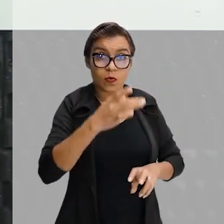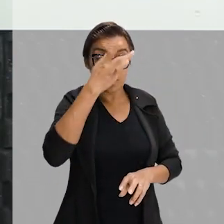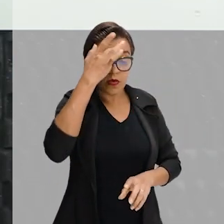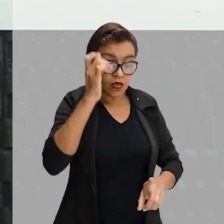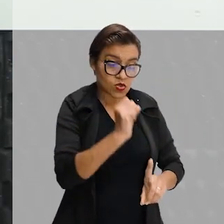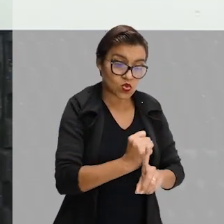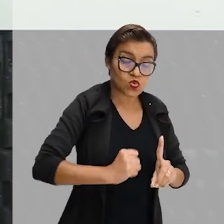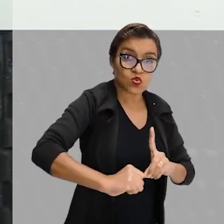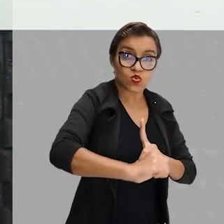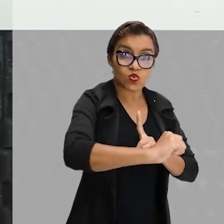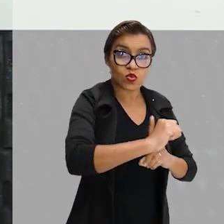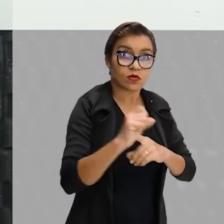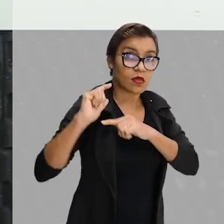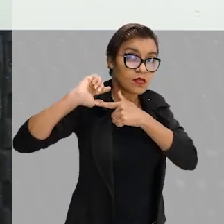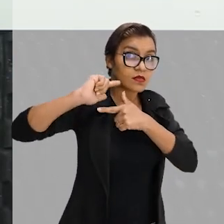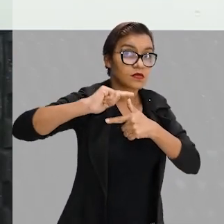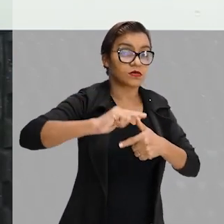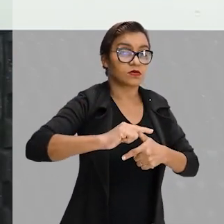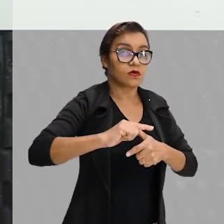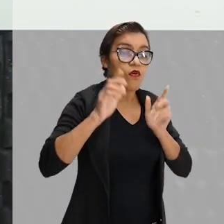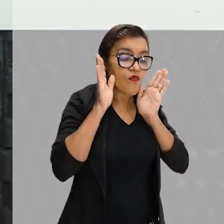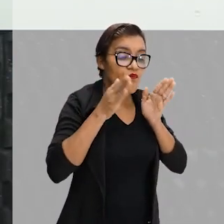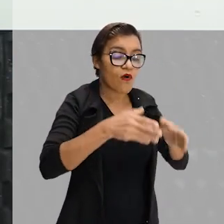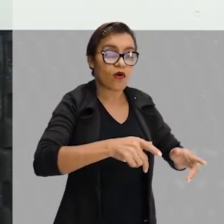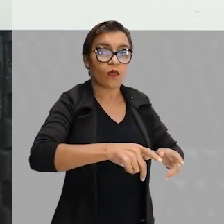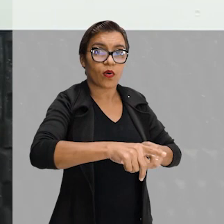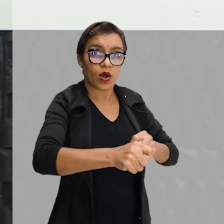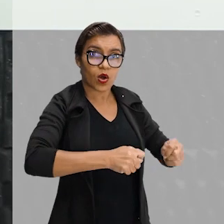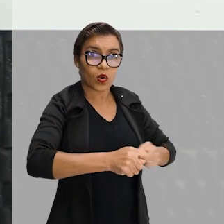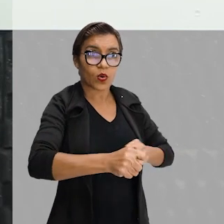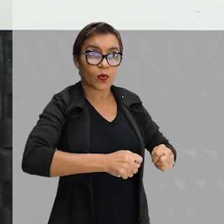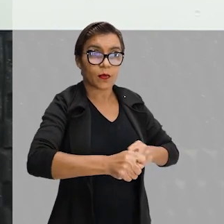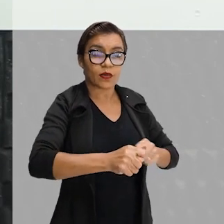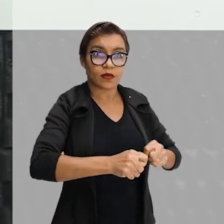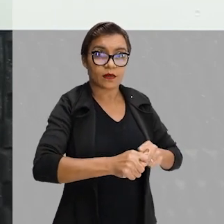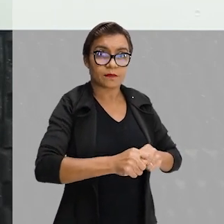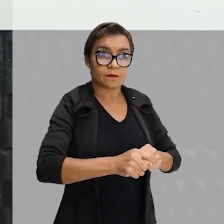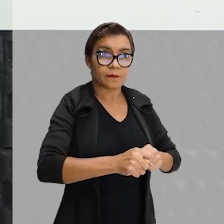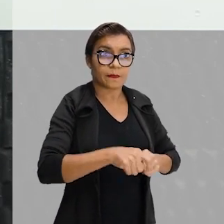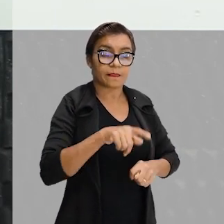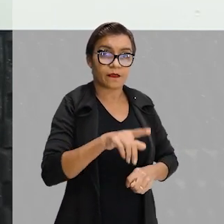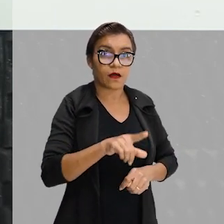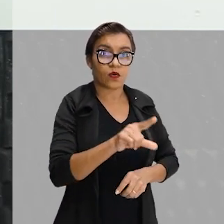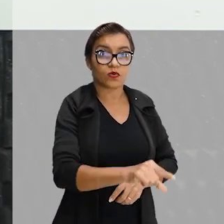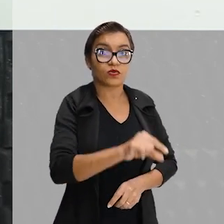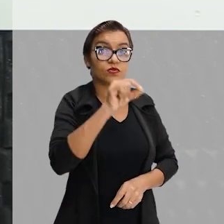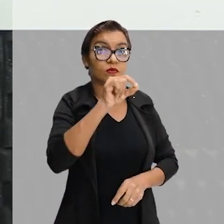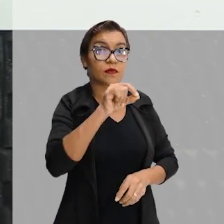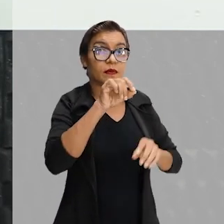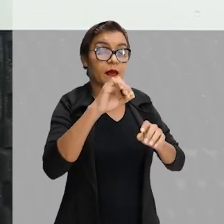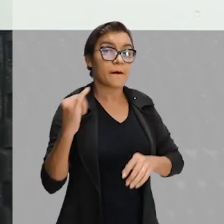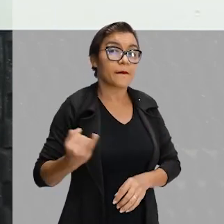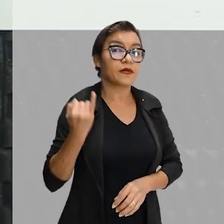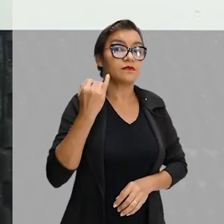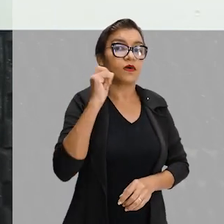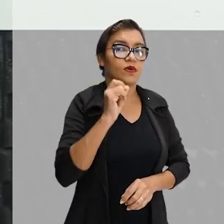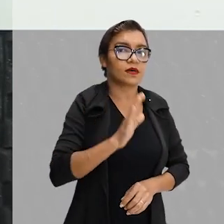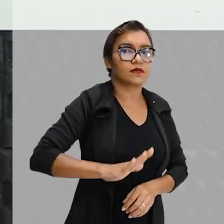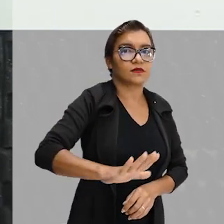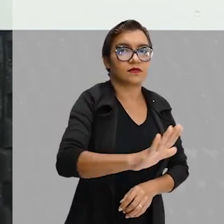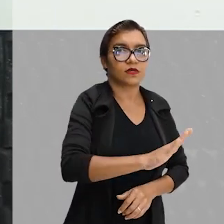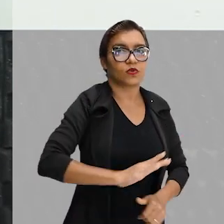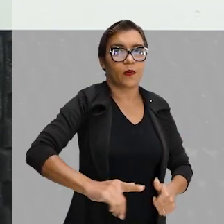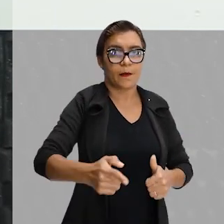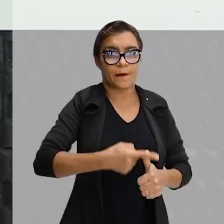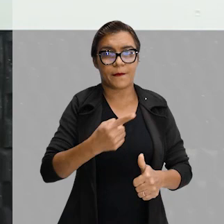economia. E aí o destaque era principal no setor primário.